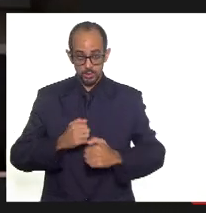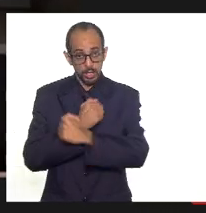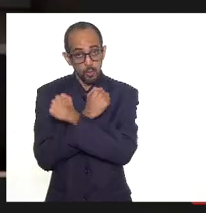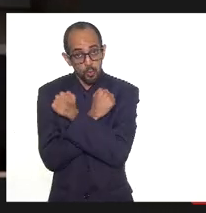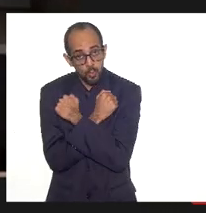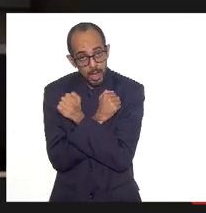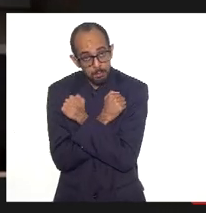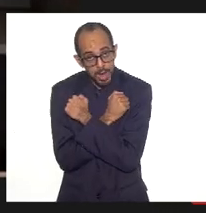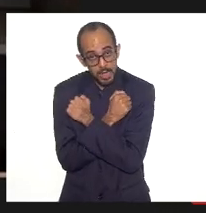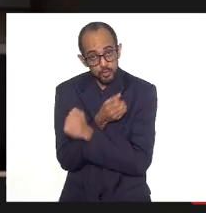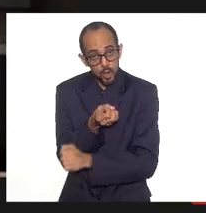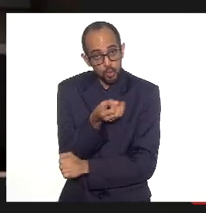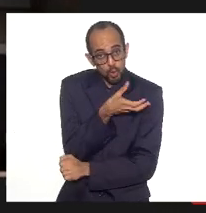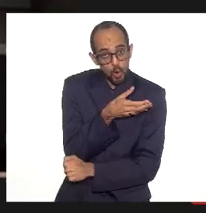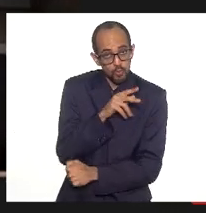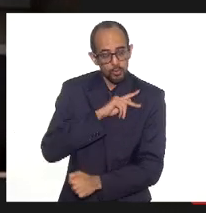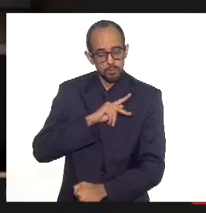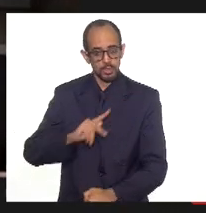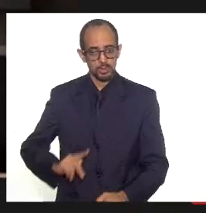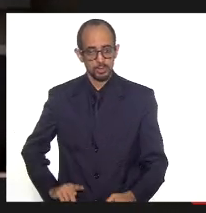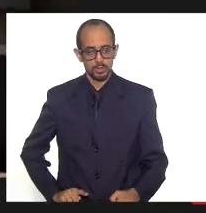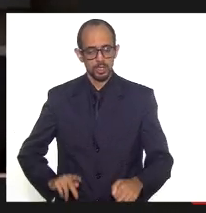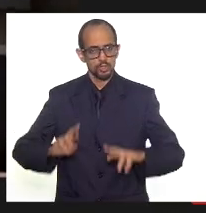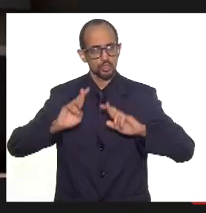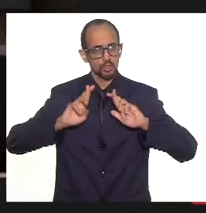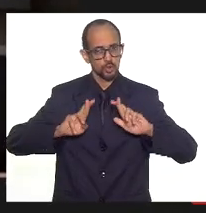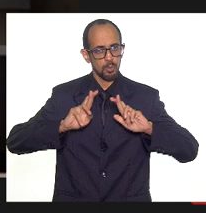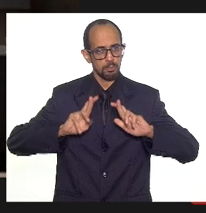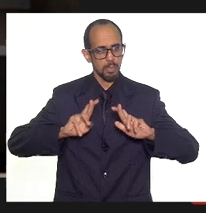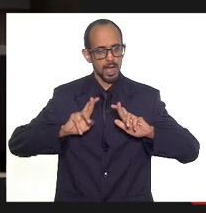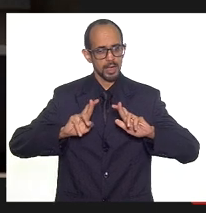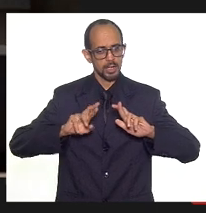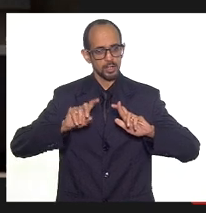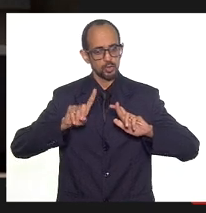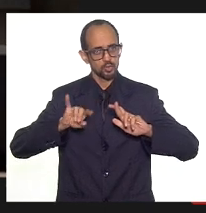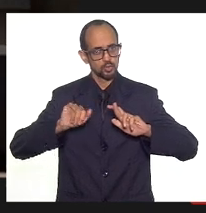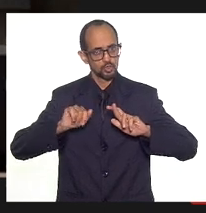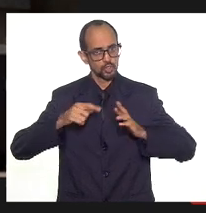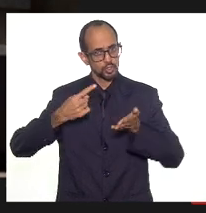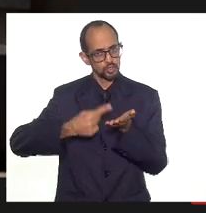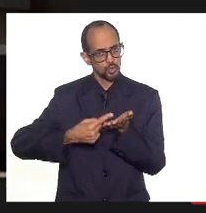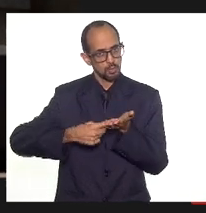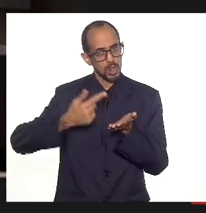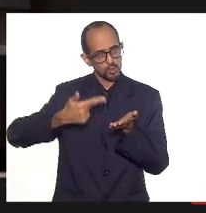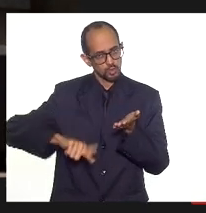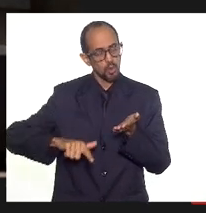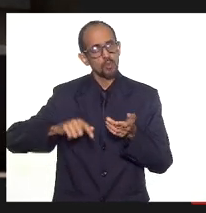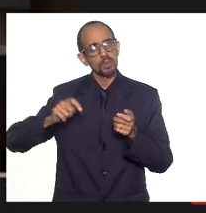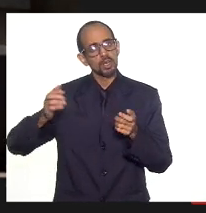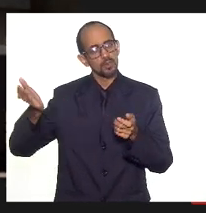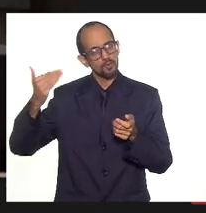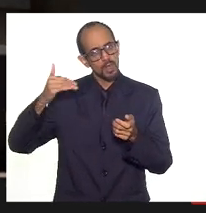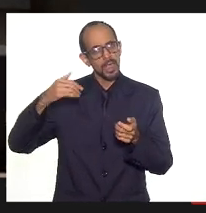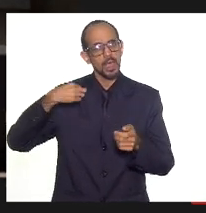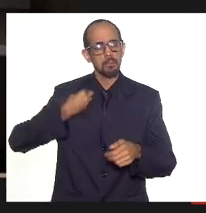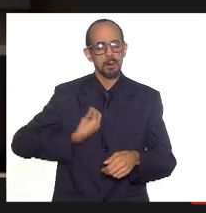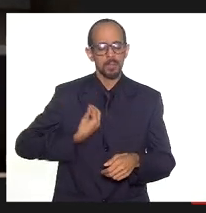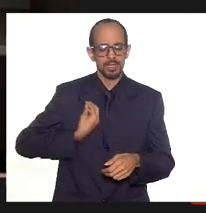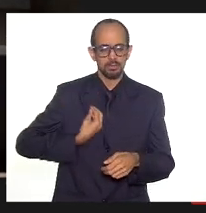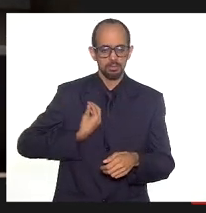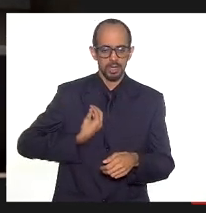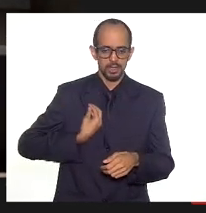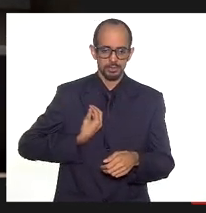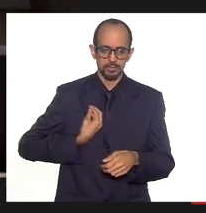novo presidente, né, esperando que numa próxima data ele também possa participar, né, já com um pouco